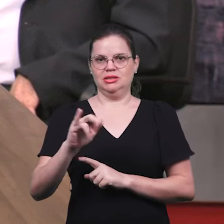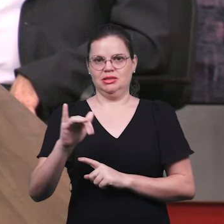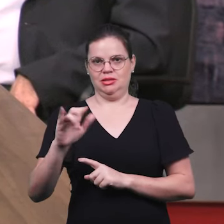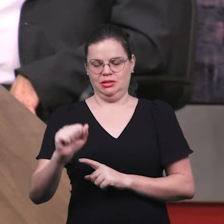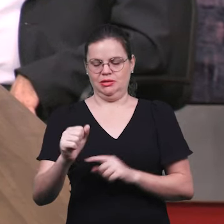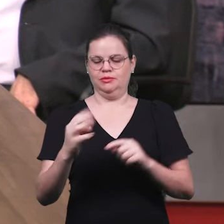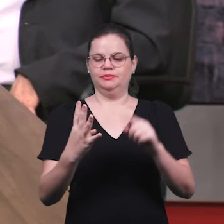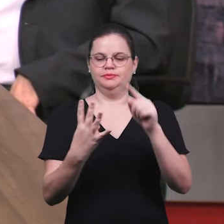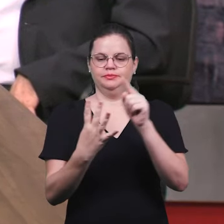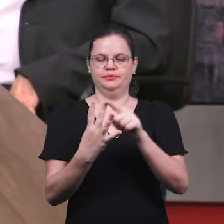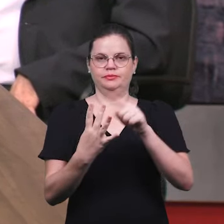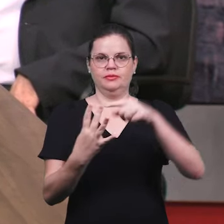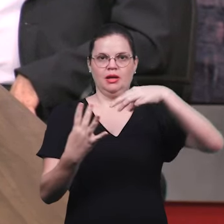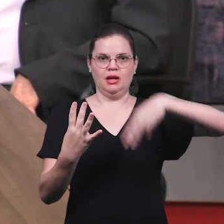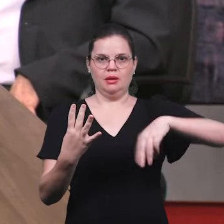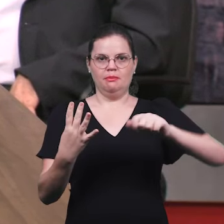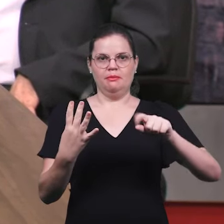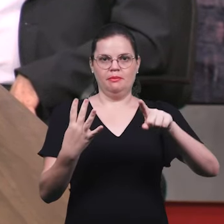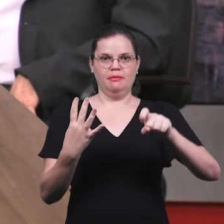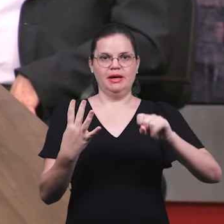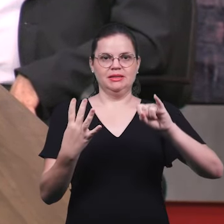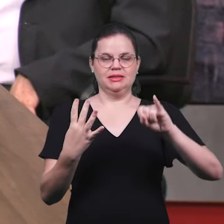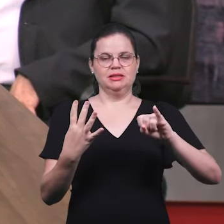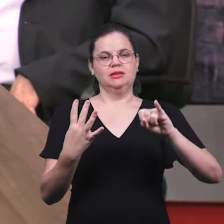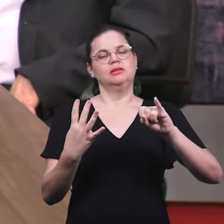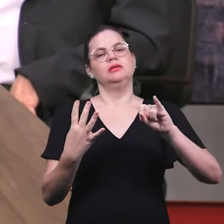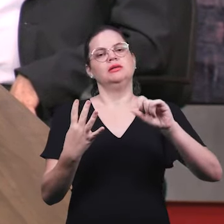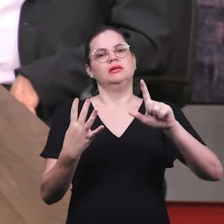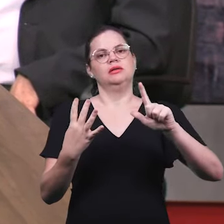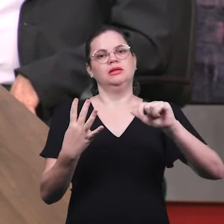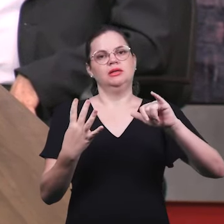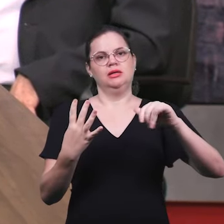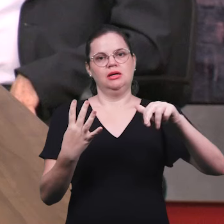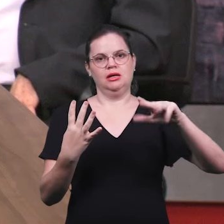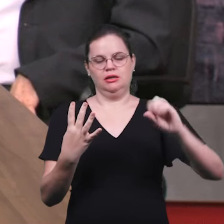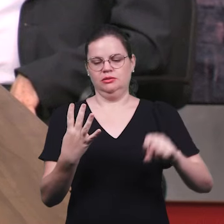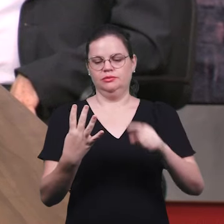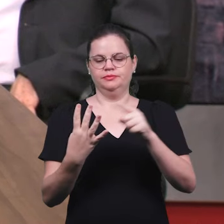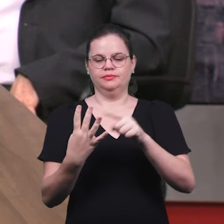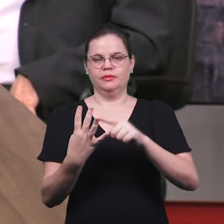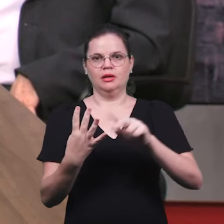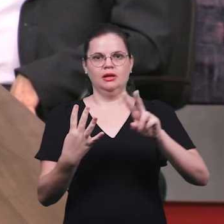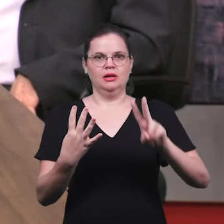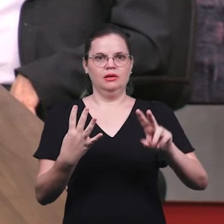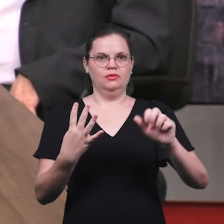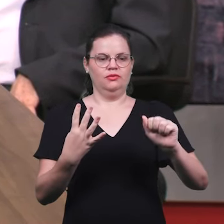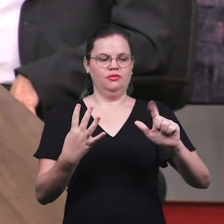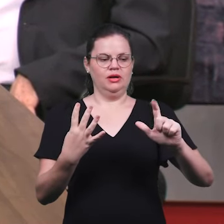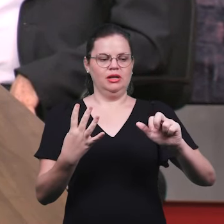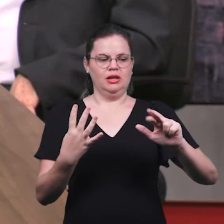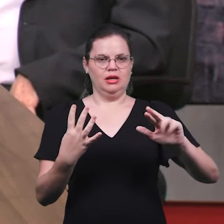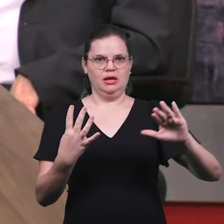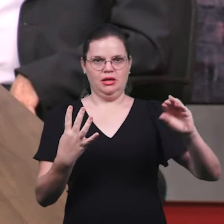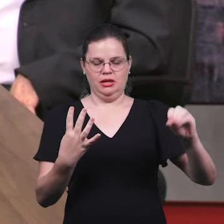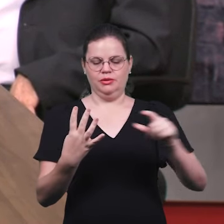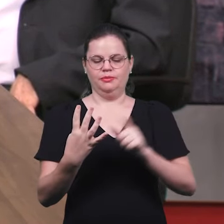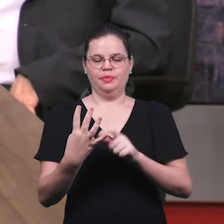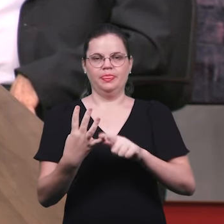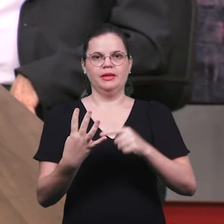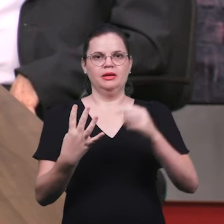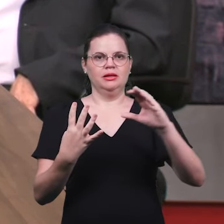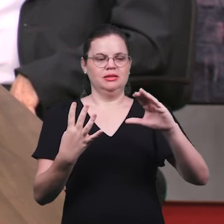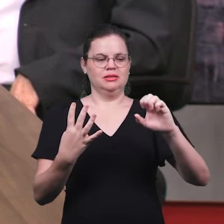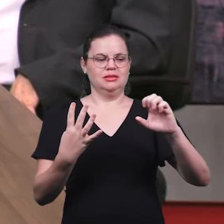eram augustos, tinham o título mais alto, e também o Galério e o Constâncio Cloro, que eram os Césares. Dois